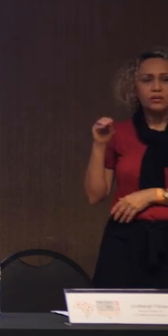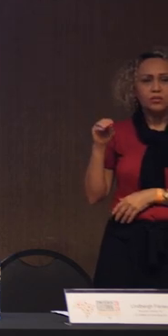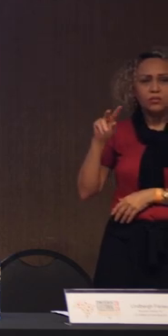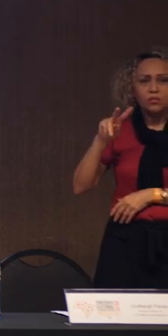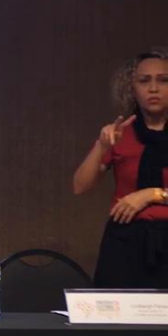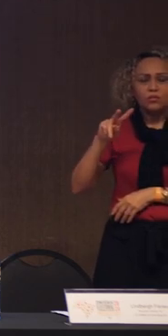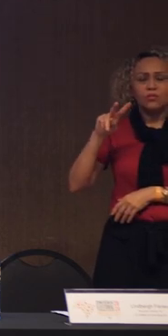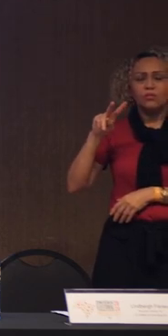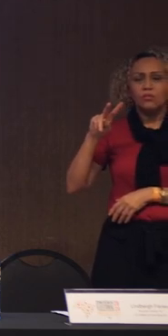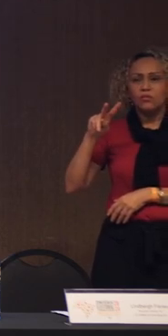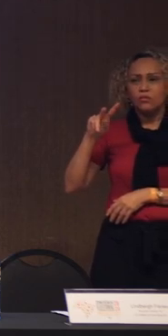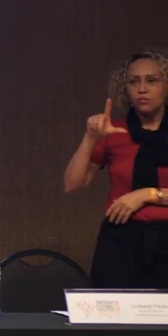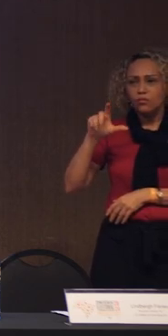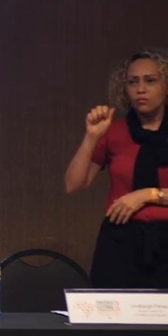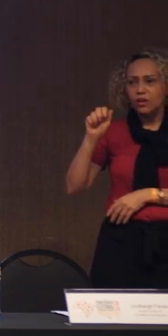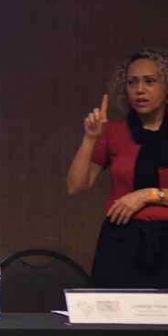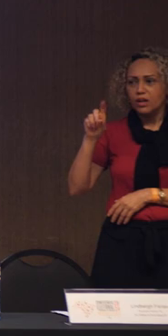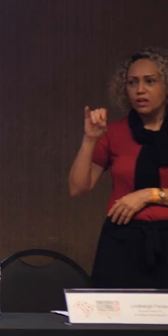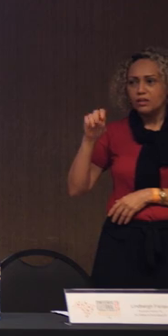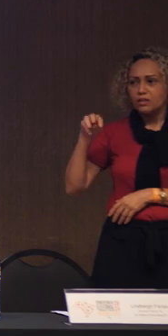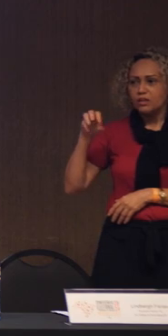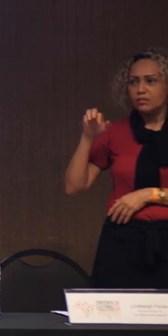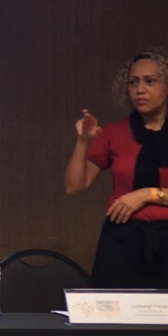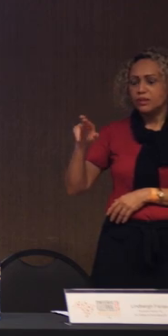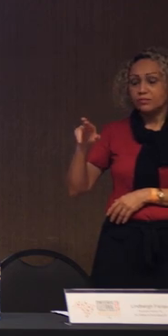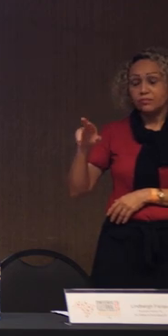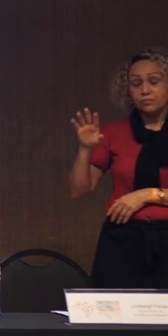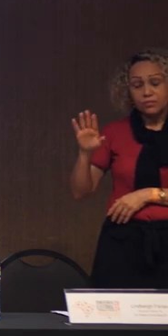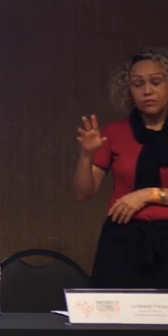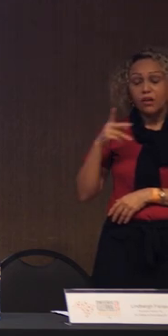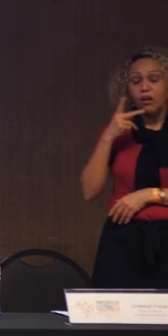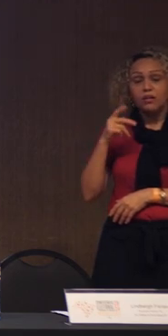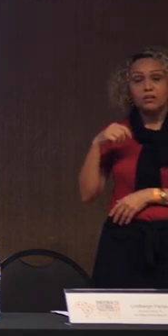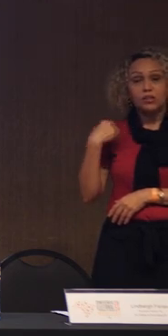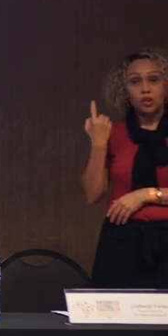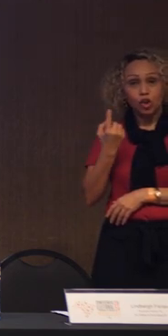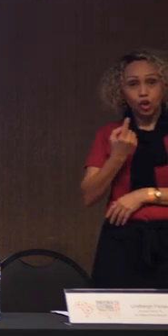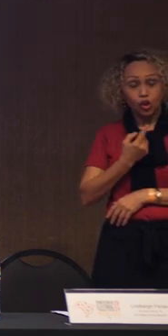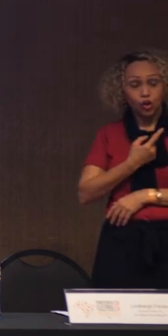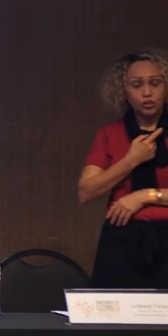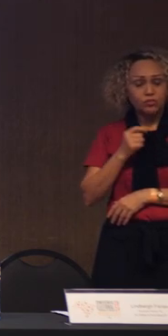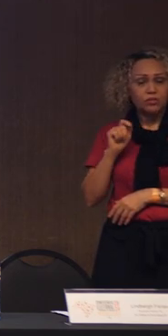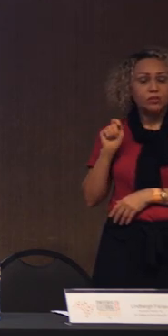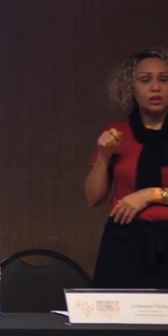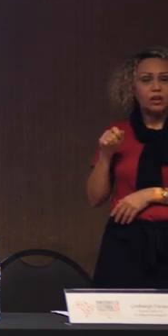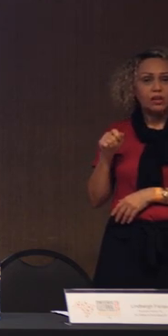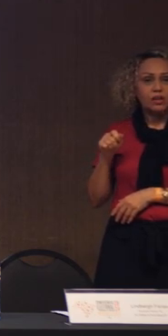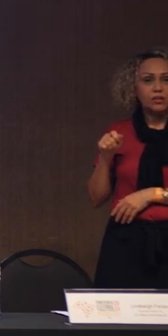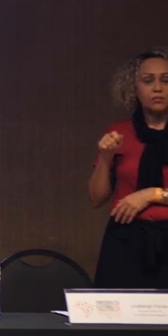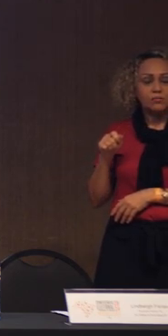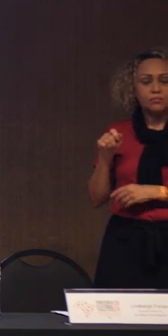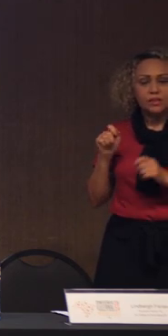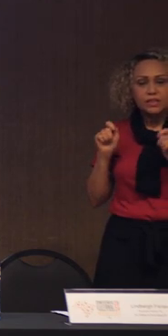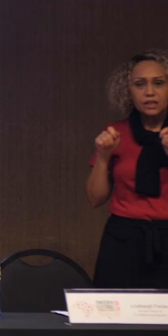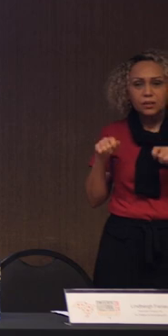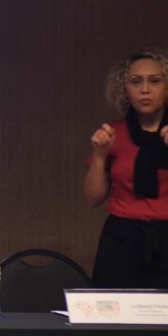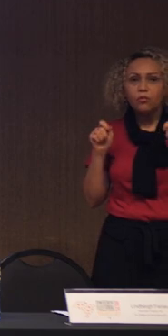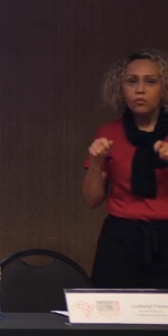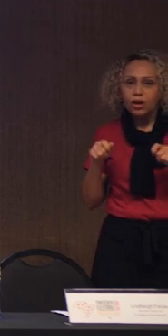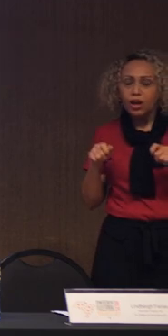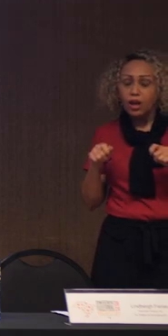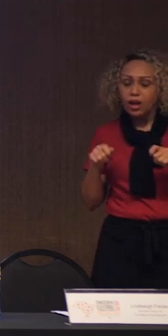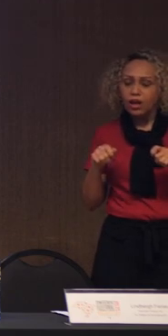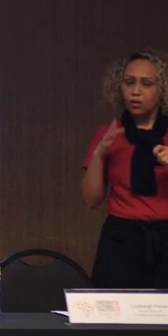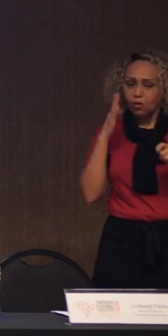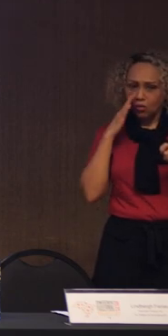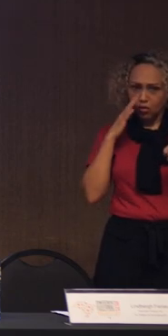gente. Então, o que o Maduro falou aqui é isso. Nós precisamos disputar o